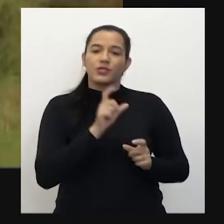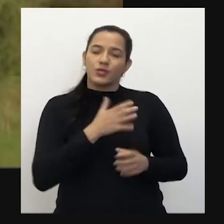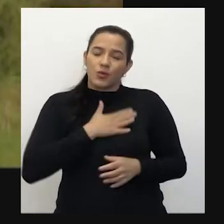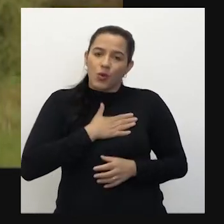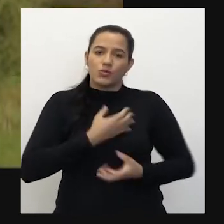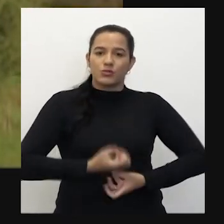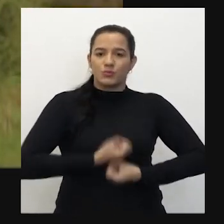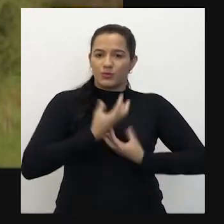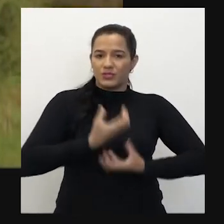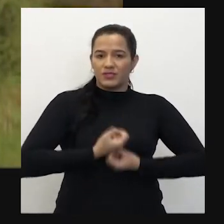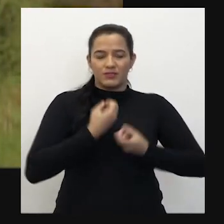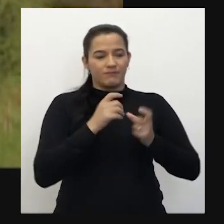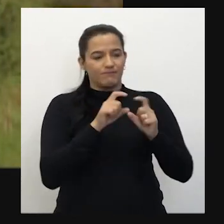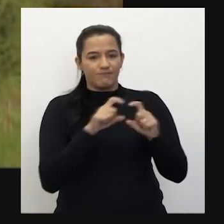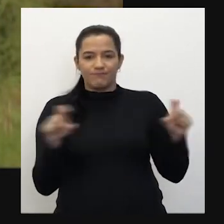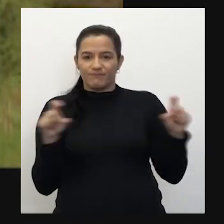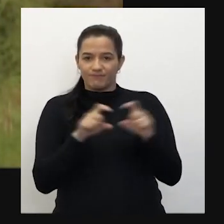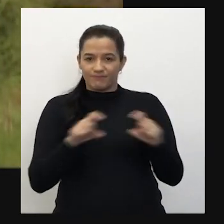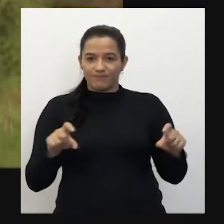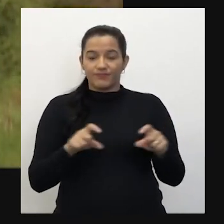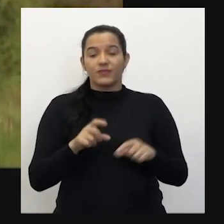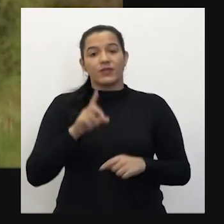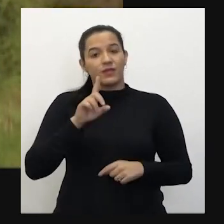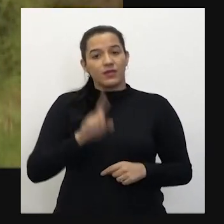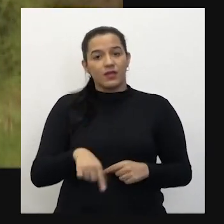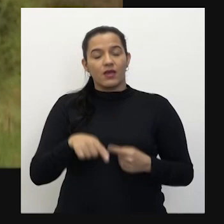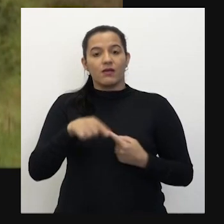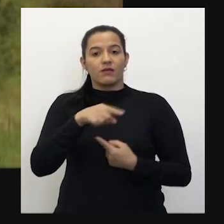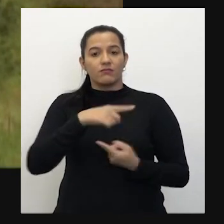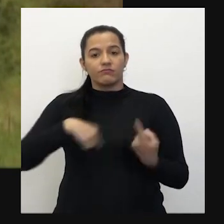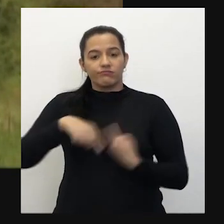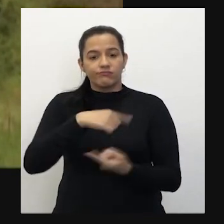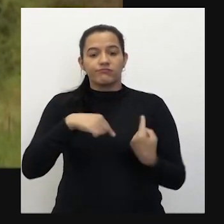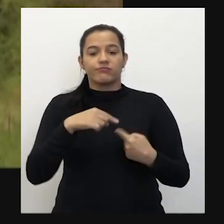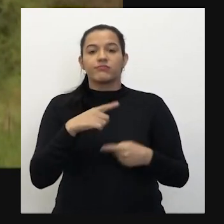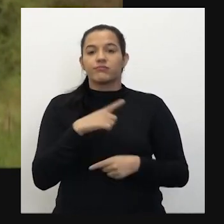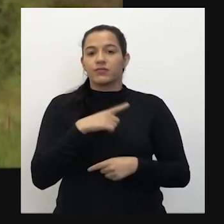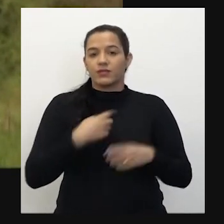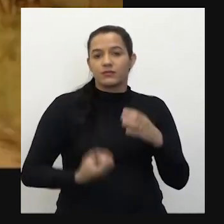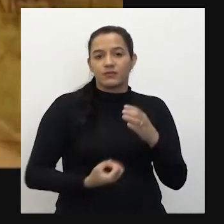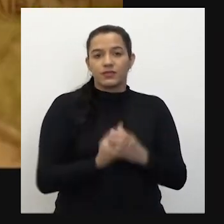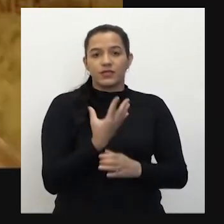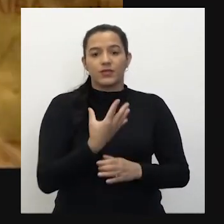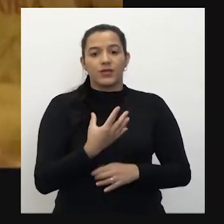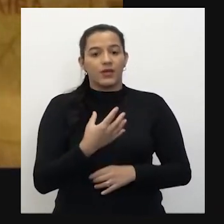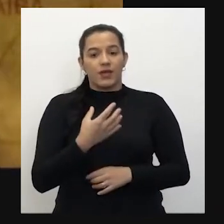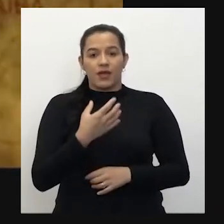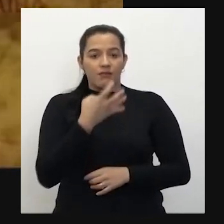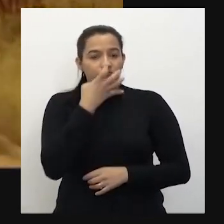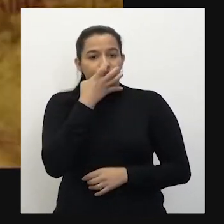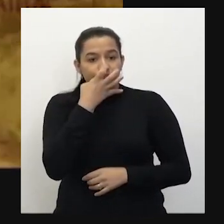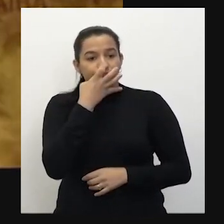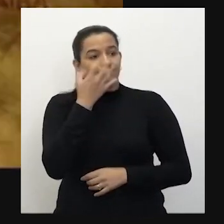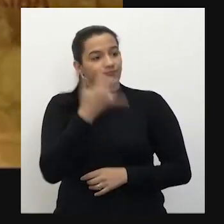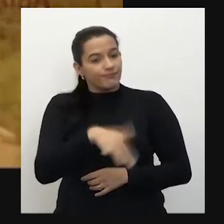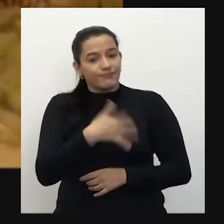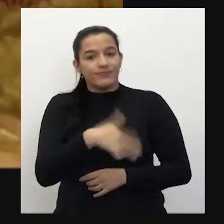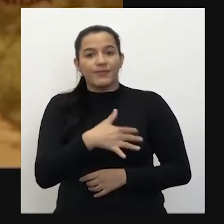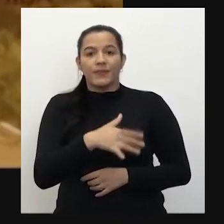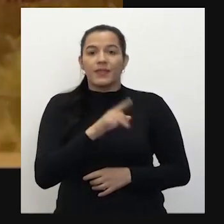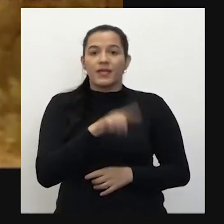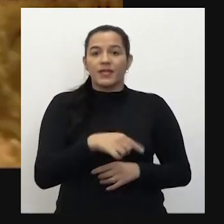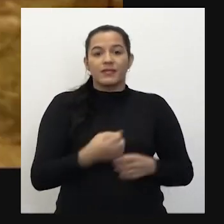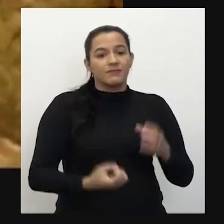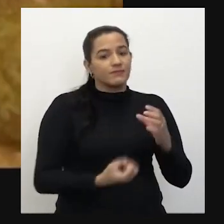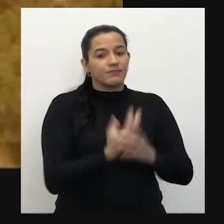versos. Porque é justamente nesse triângulo de território que está essa fonte da cantoria. É um negócio impressionante. Você tem Triunfo, você tem Arco Verde, aí